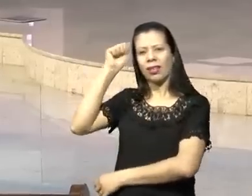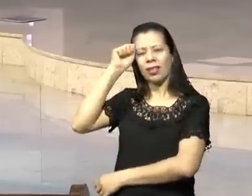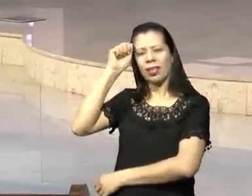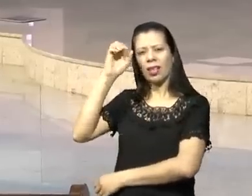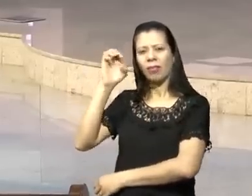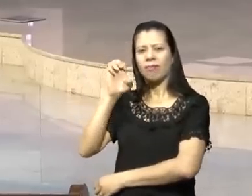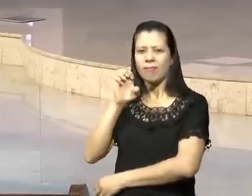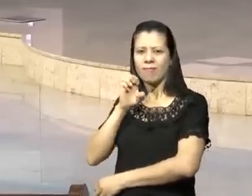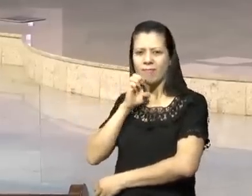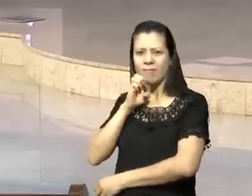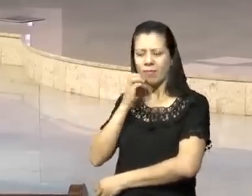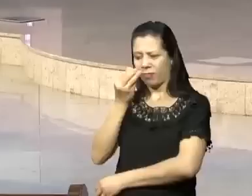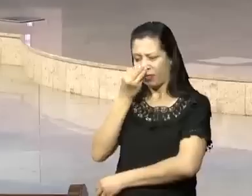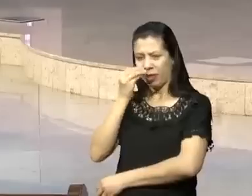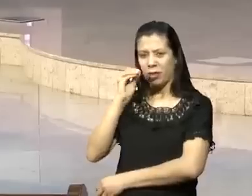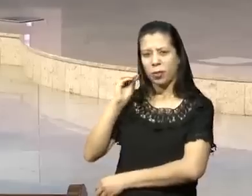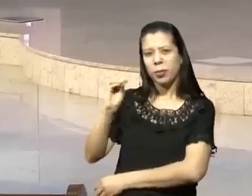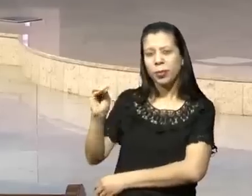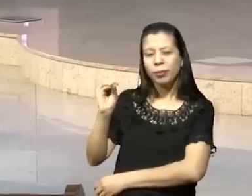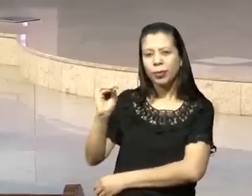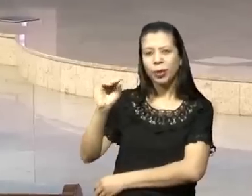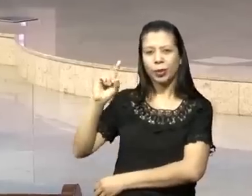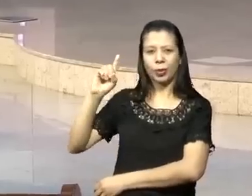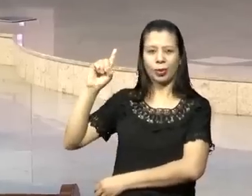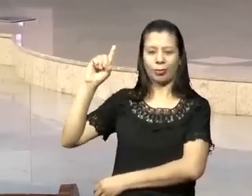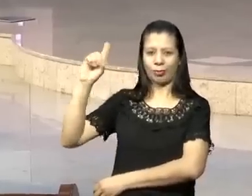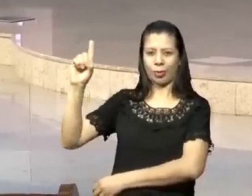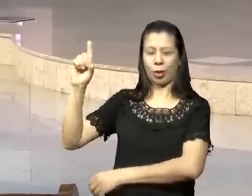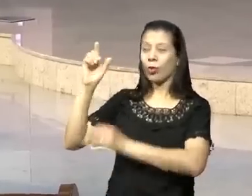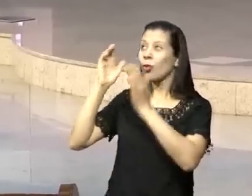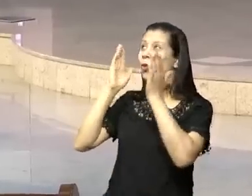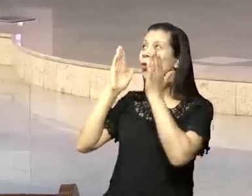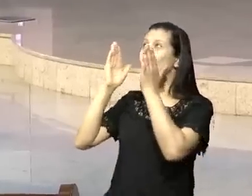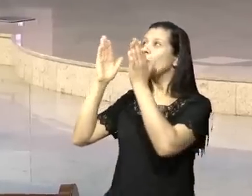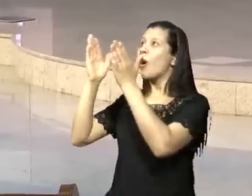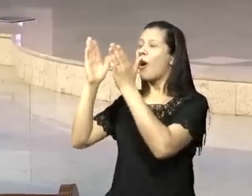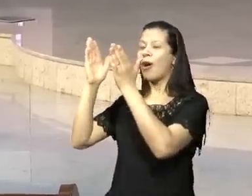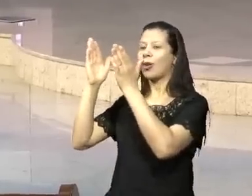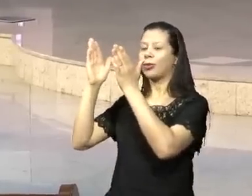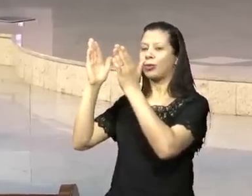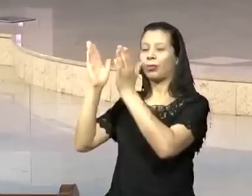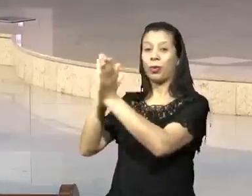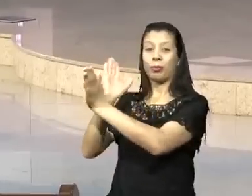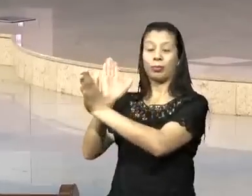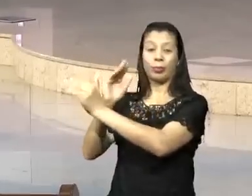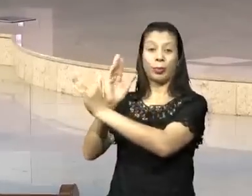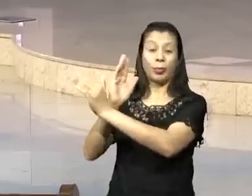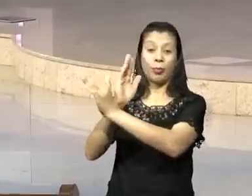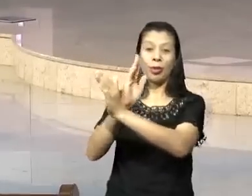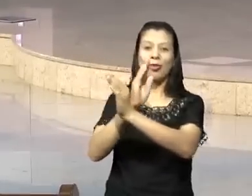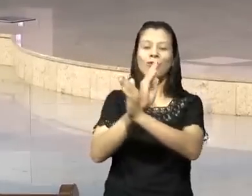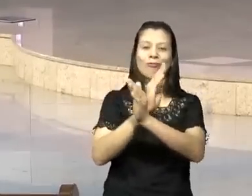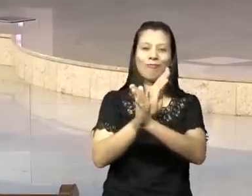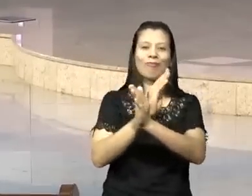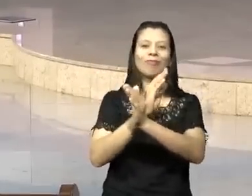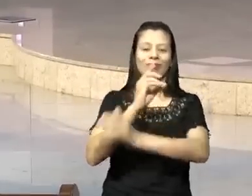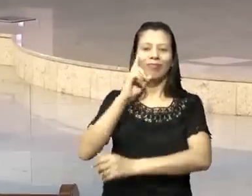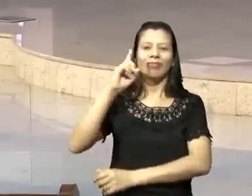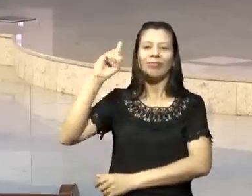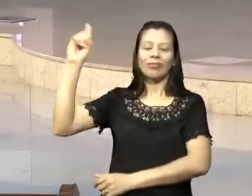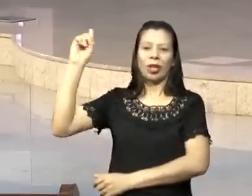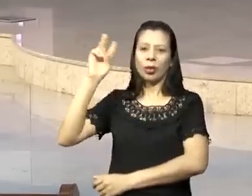face de Deus o rosto de Deus o olhar para Deus Mas Deus nunca retirou a sua presença